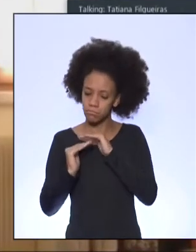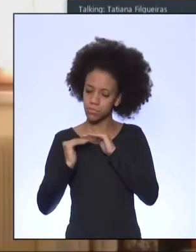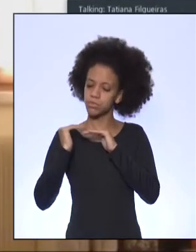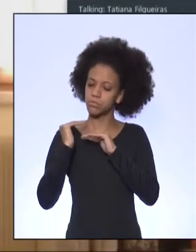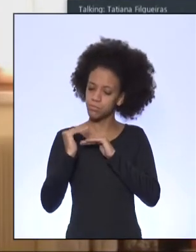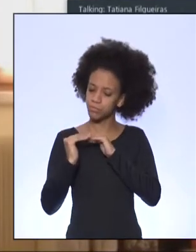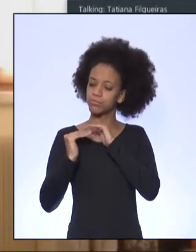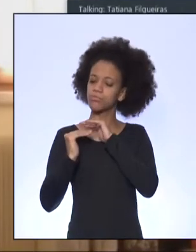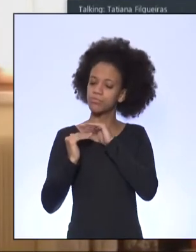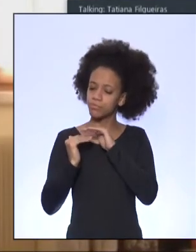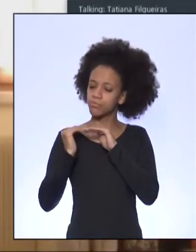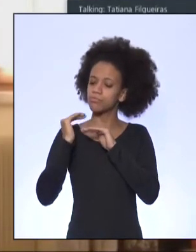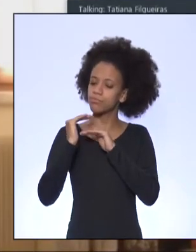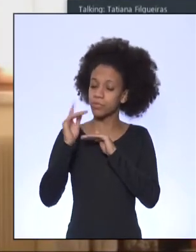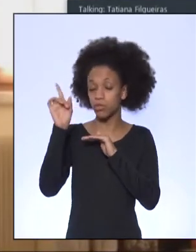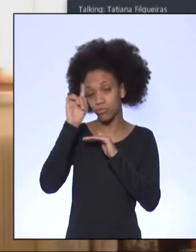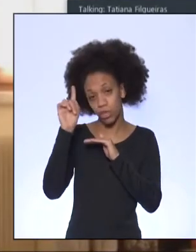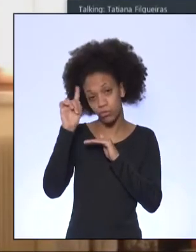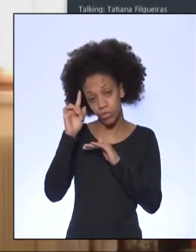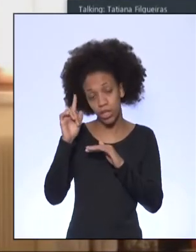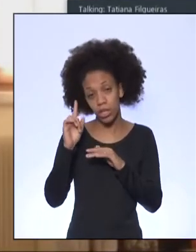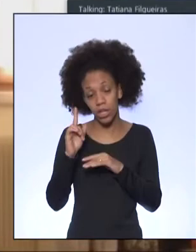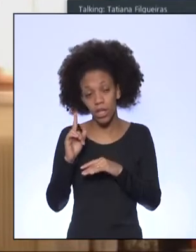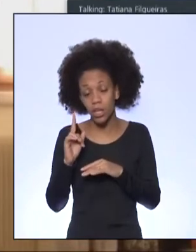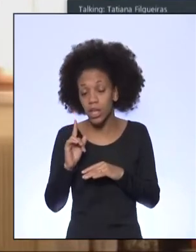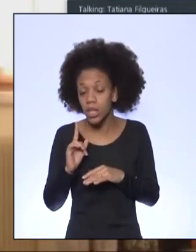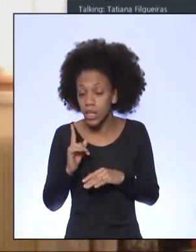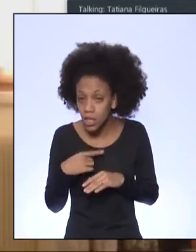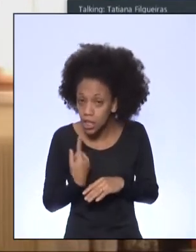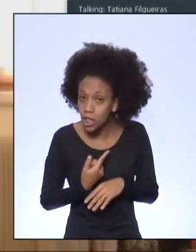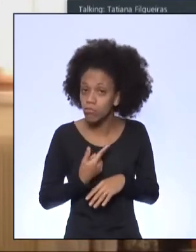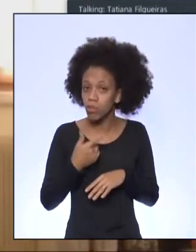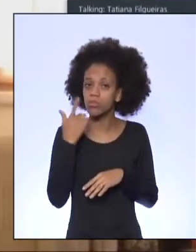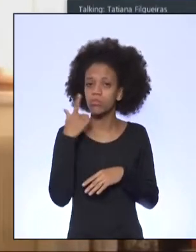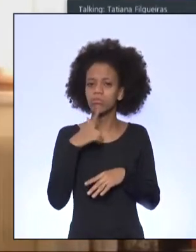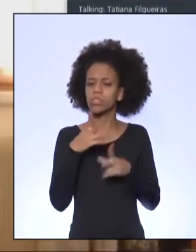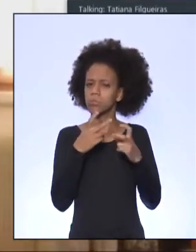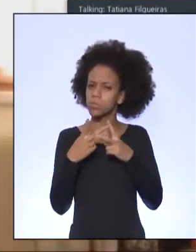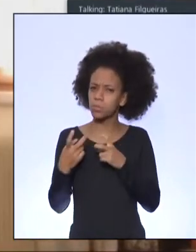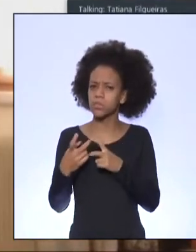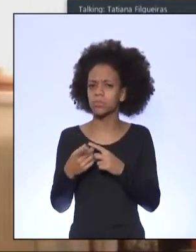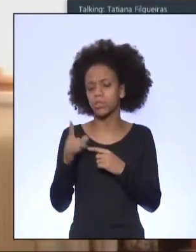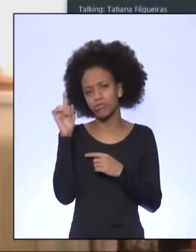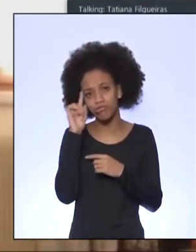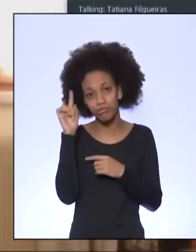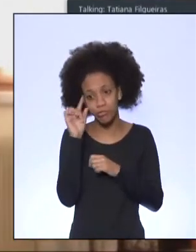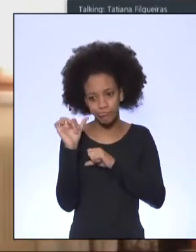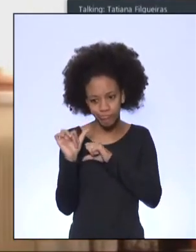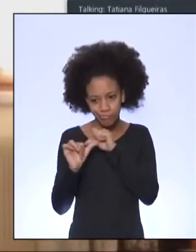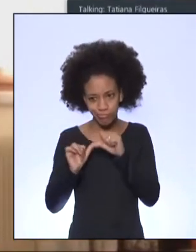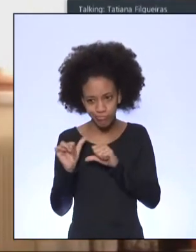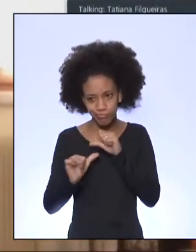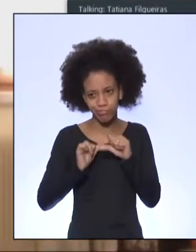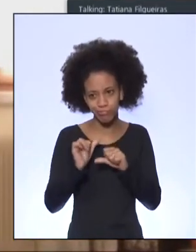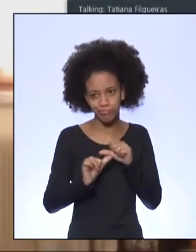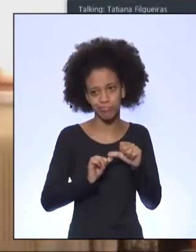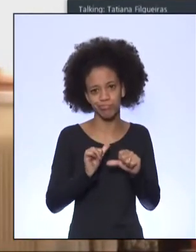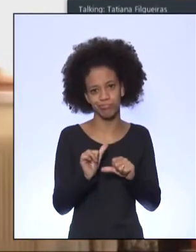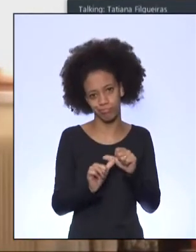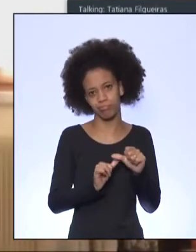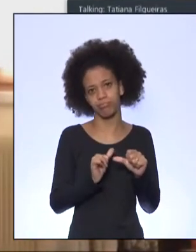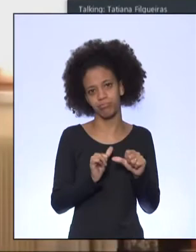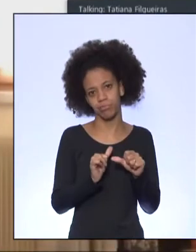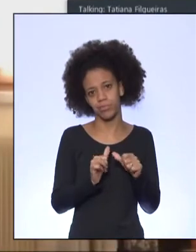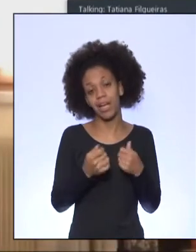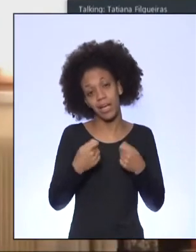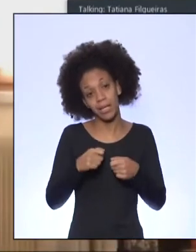todos nós conseguimos imaginar isso hoje, porque quanto do nosso dia a dia mudou, né? O quanto a gente precisou